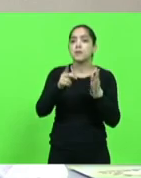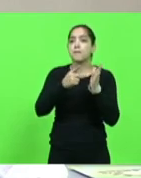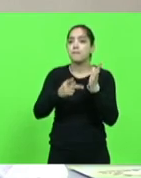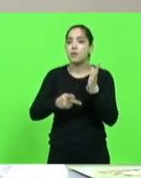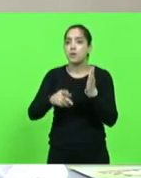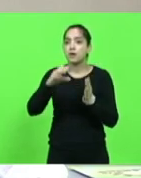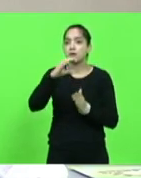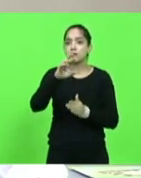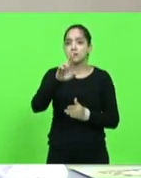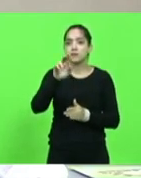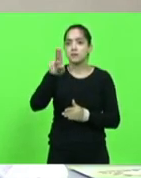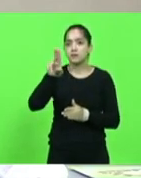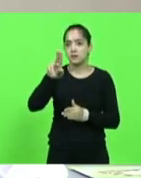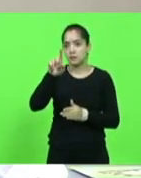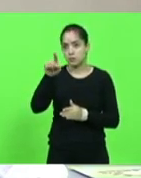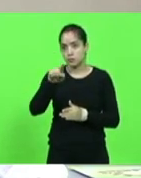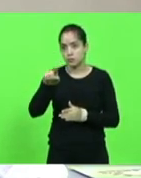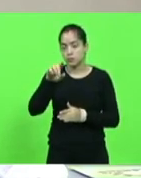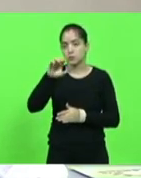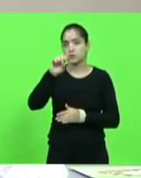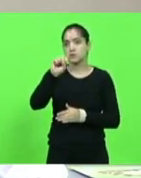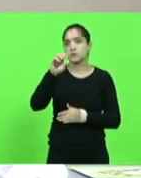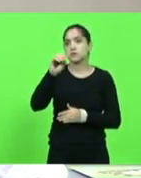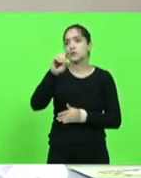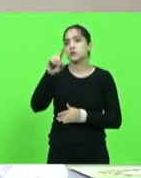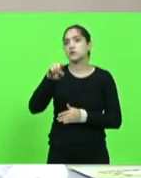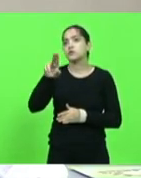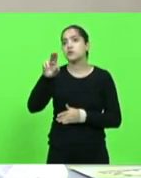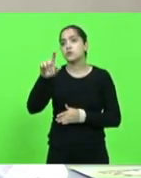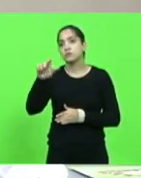também o ex-governador Lauro Miller.